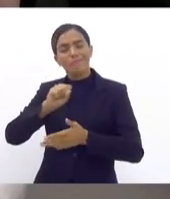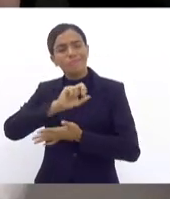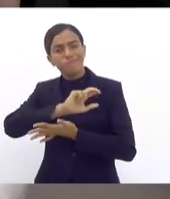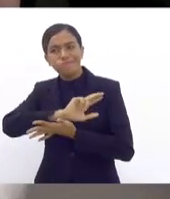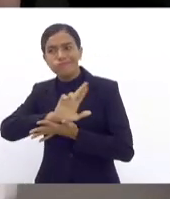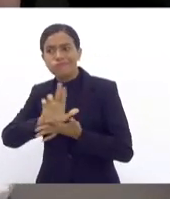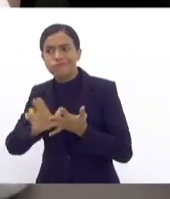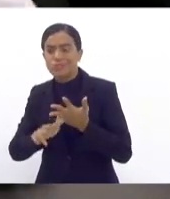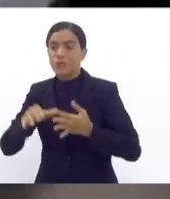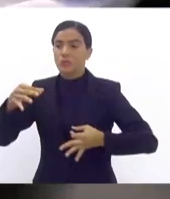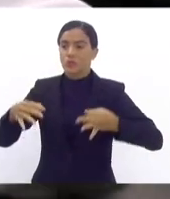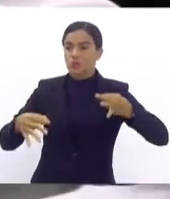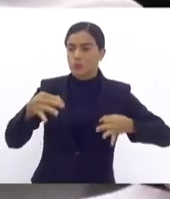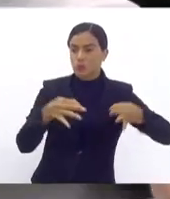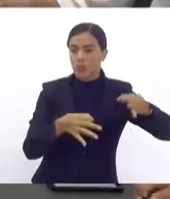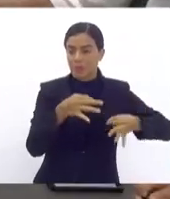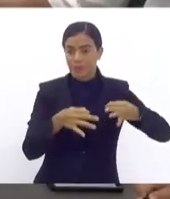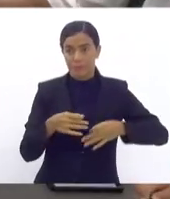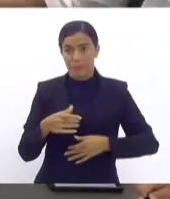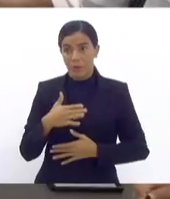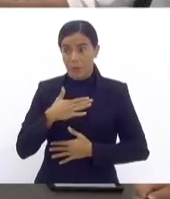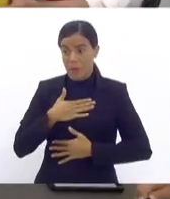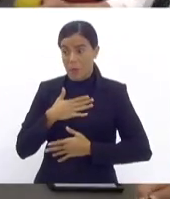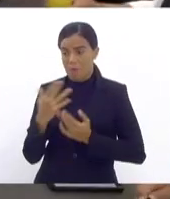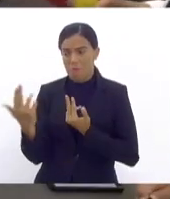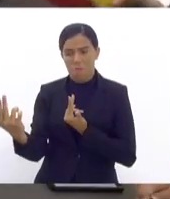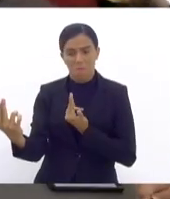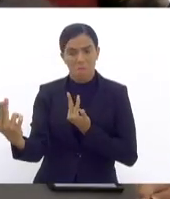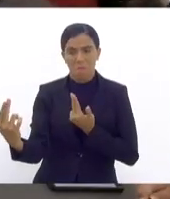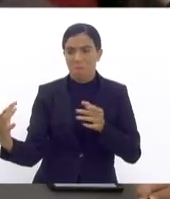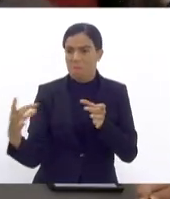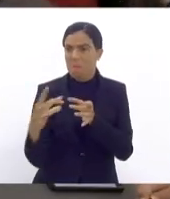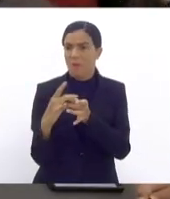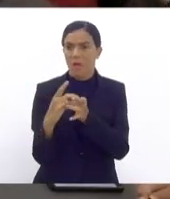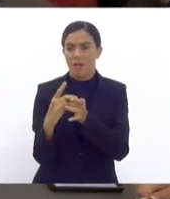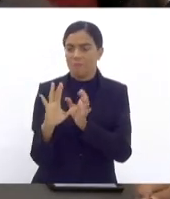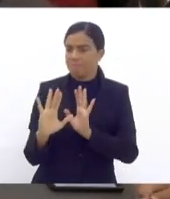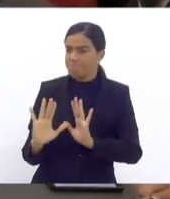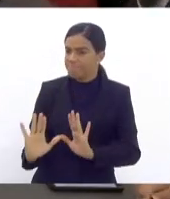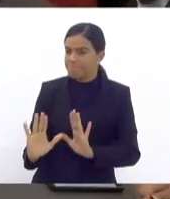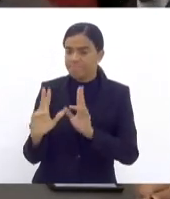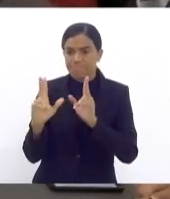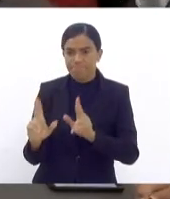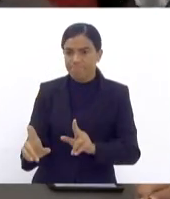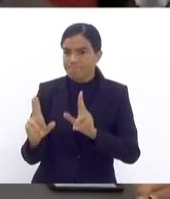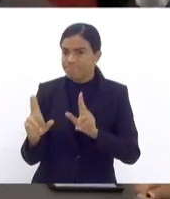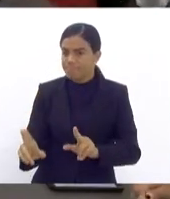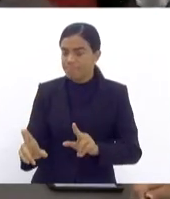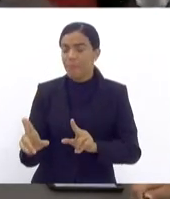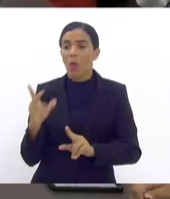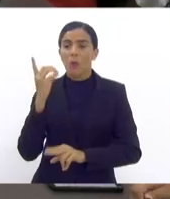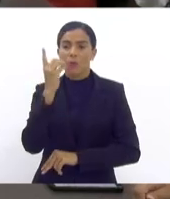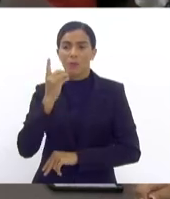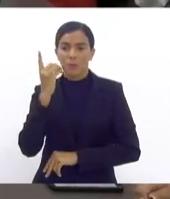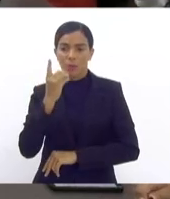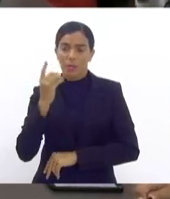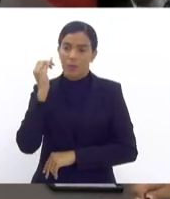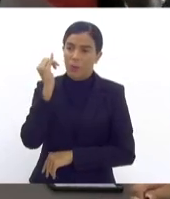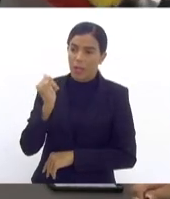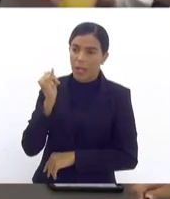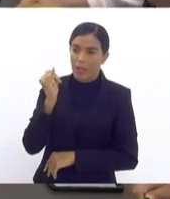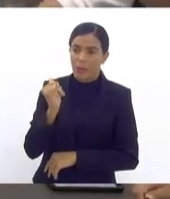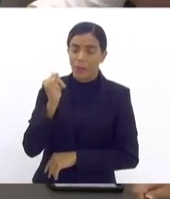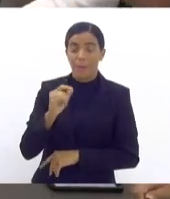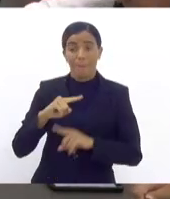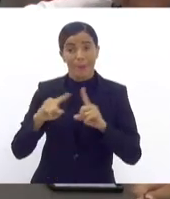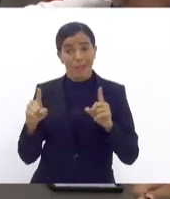há o que fazer. Eu faço as suas palavras com toda a vênia aqui ao deputado relator, mas, de fato, o artigo 22